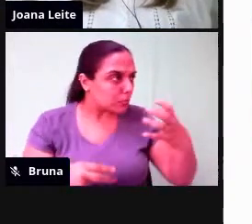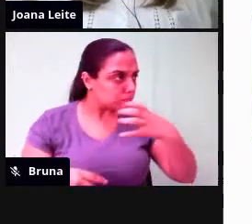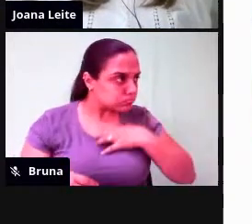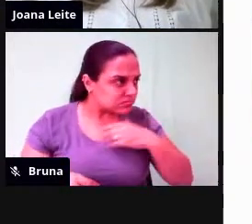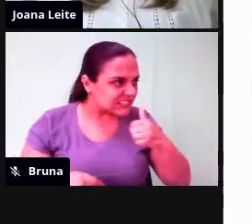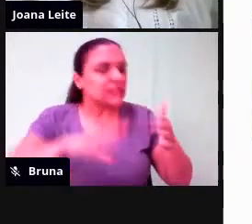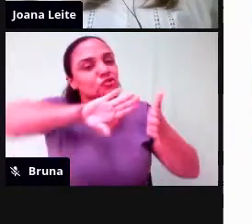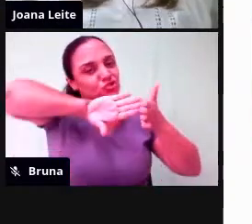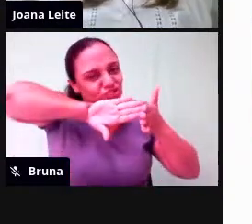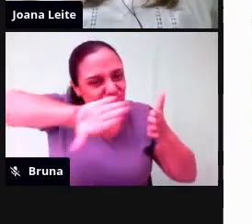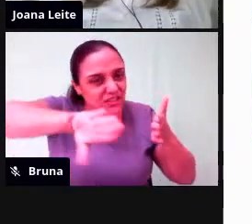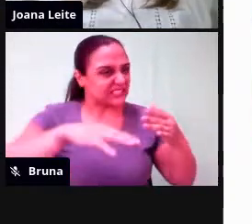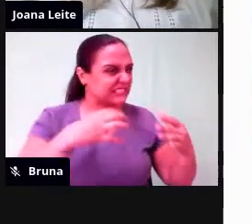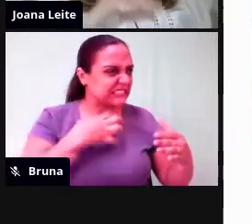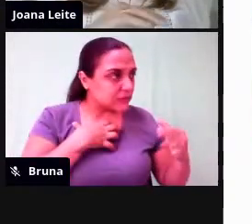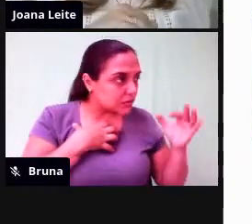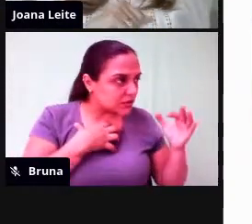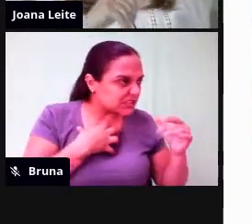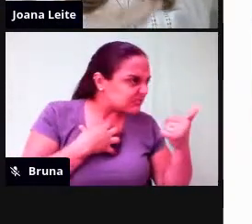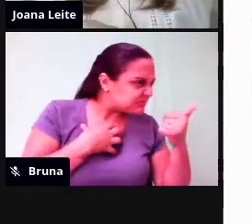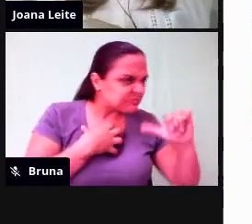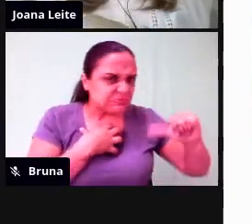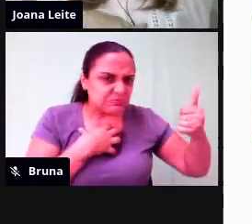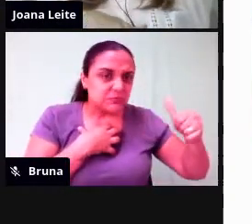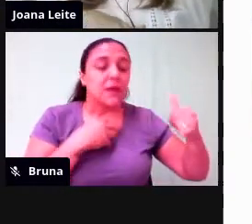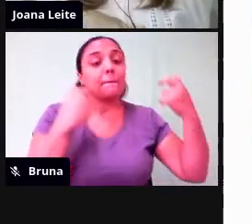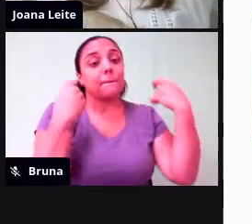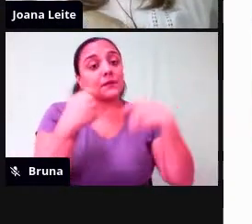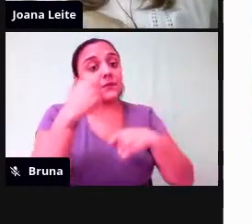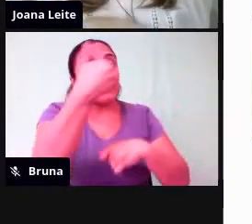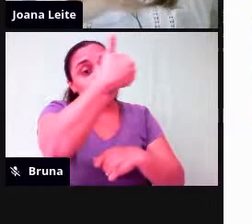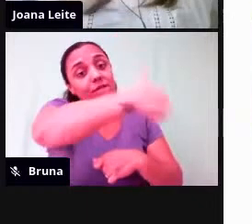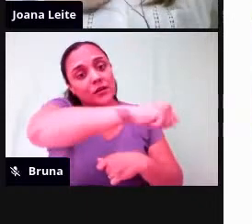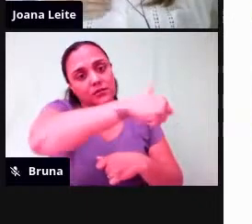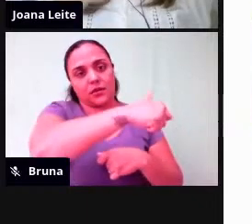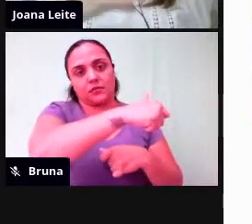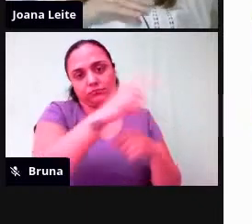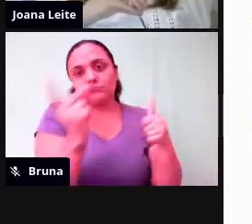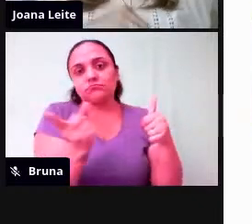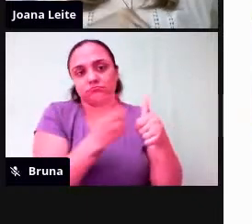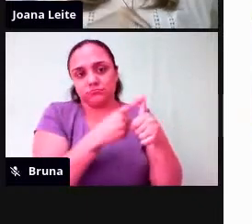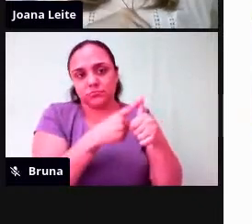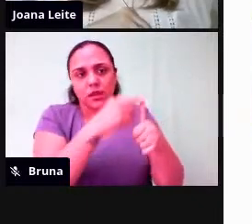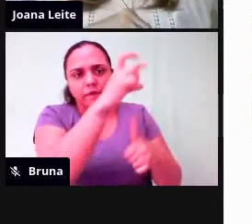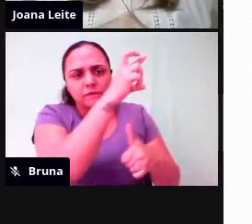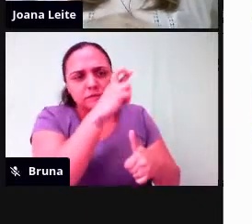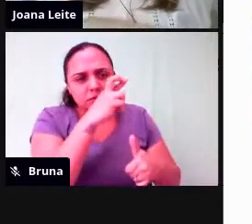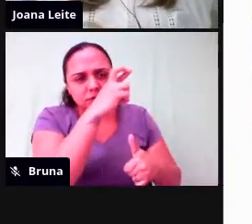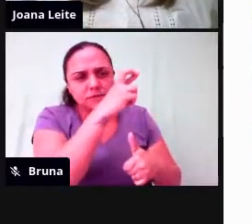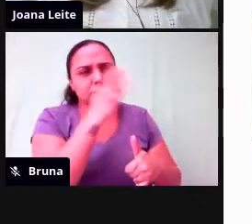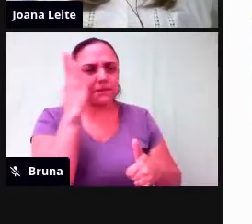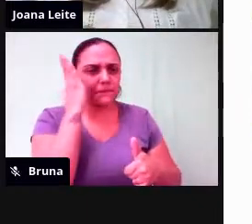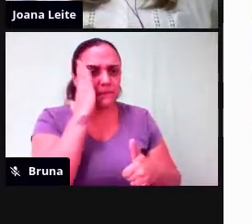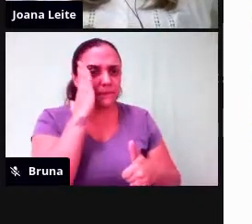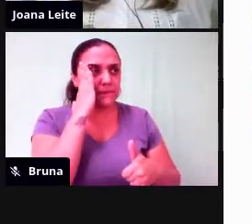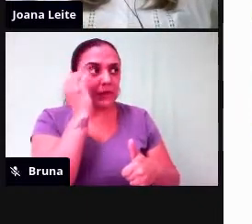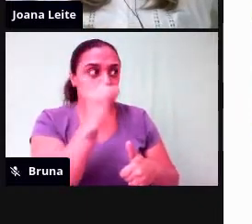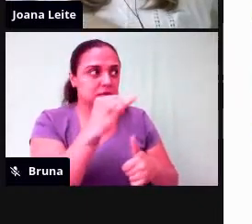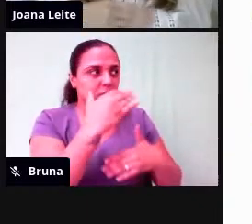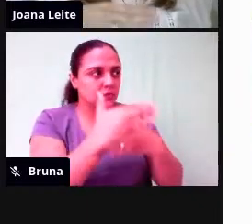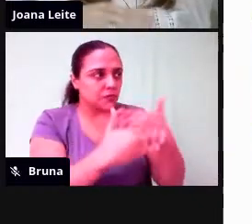dieta Low FODMAPs, a gente faz primeiro, né, a retirada por 3 semanas, ou então até os sintomas da criança